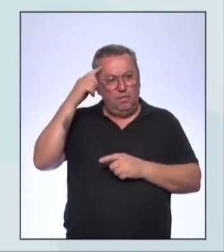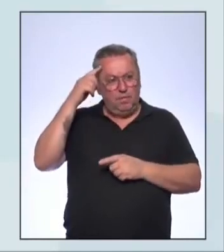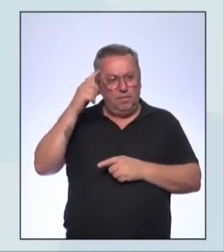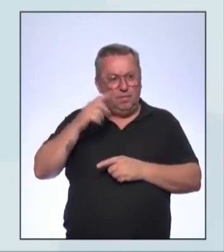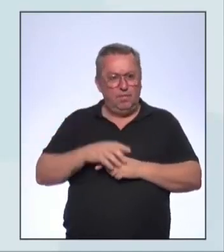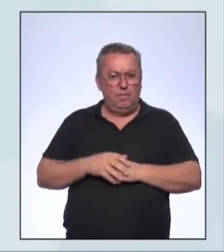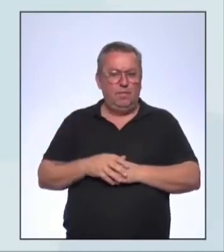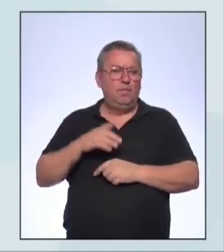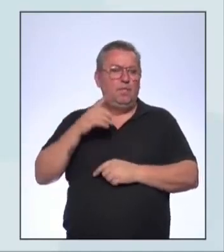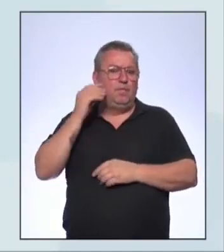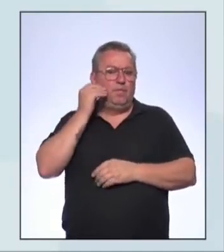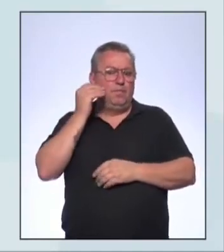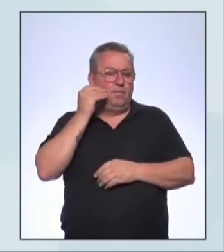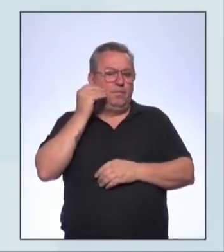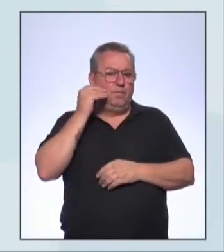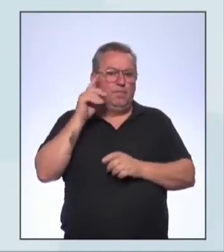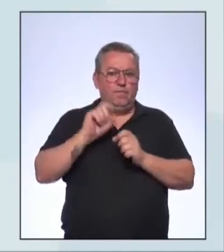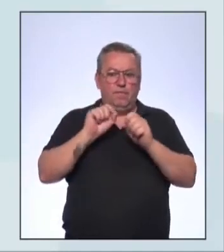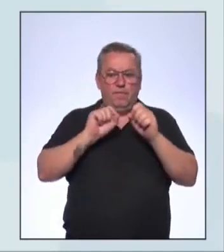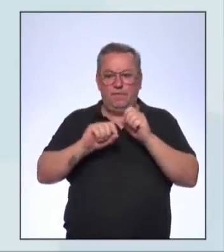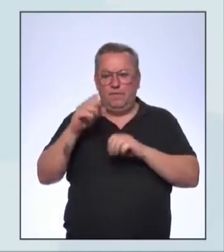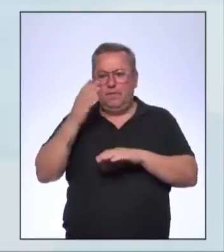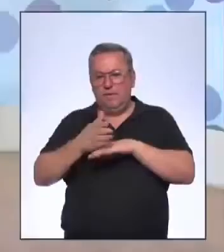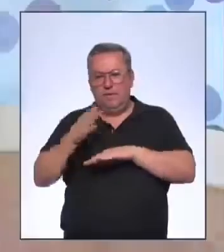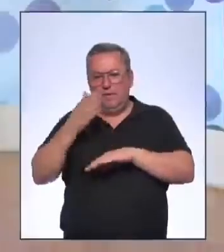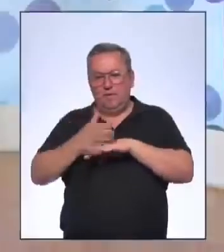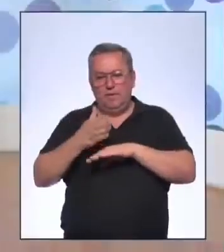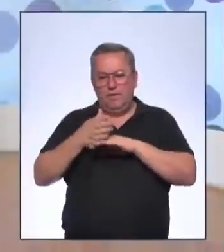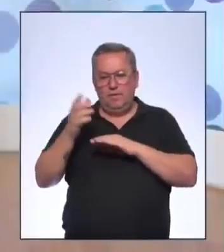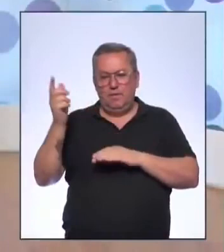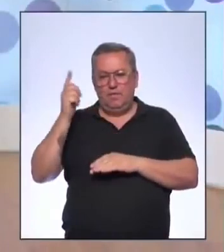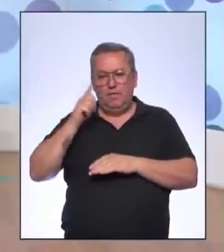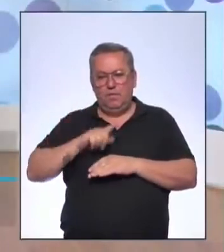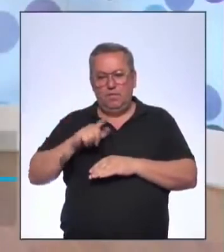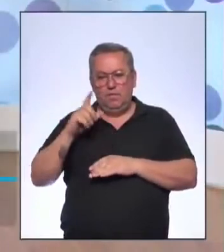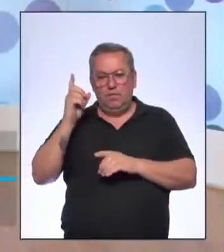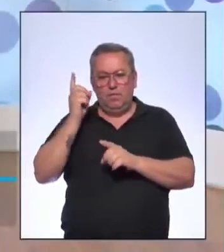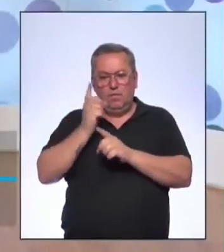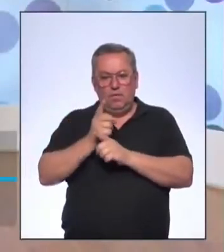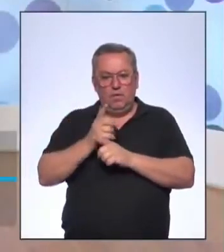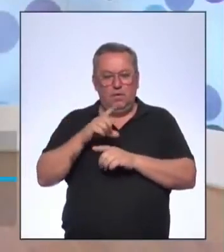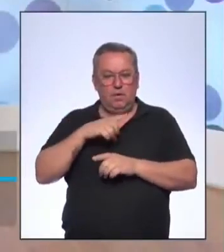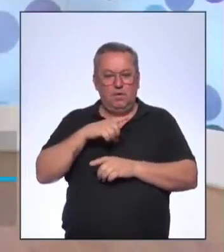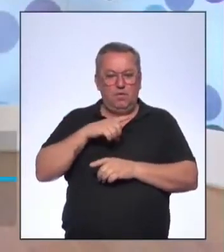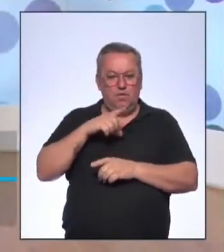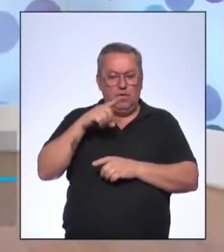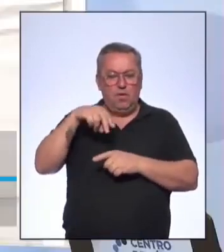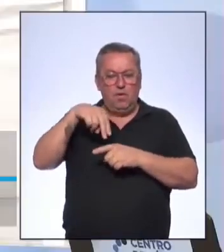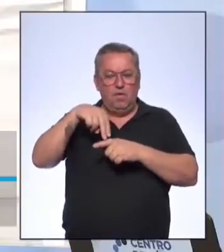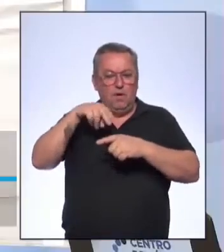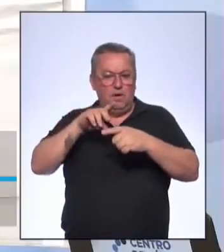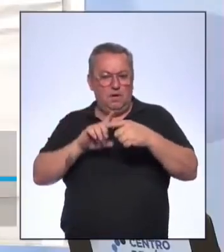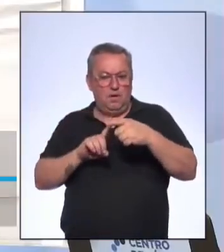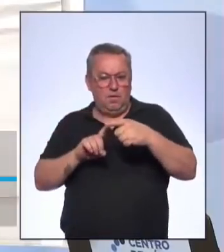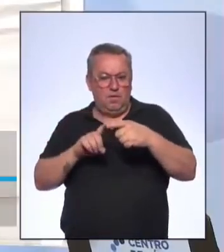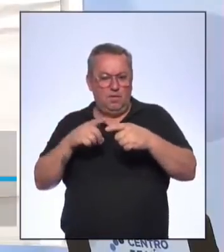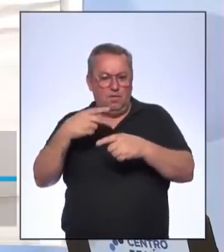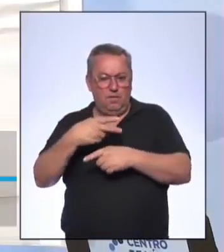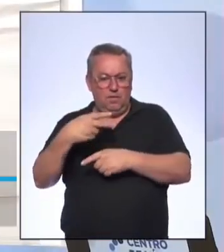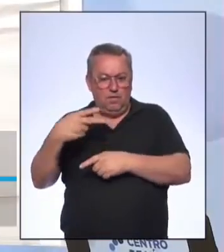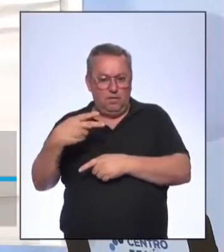para a gente tentar fazer esse exercício, a gente conseguir localizar. Então, eu tinha lá a fração,